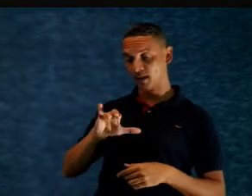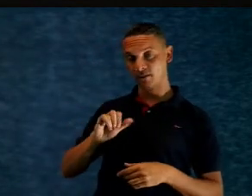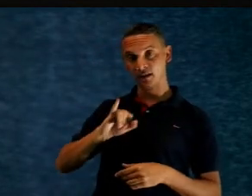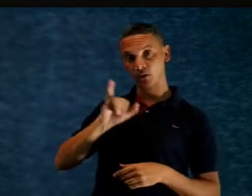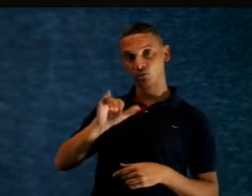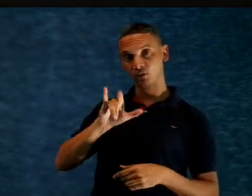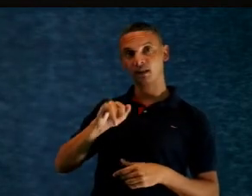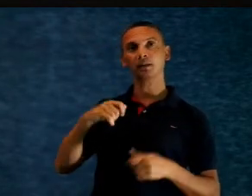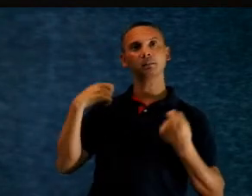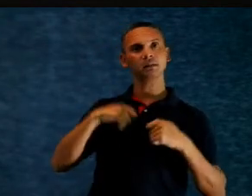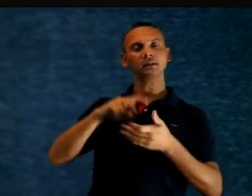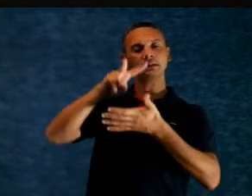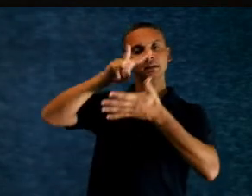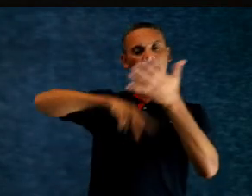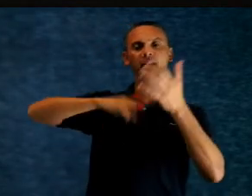escritora.